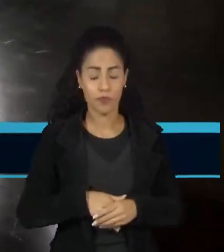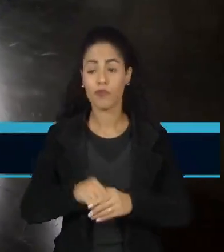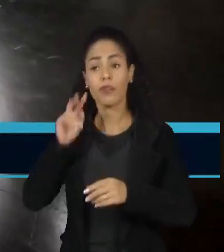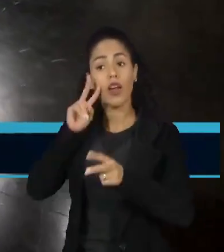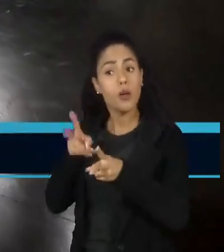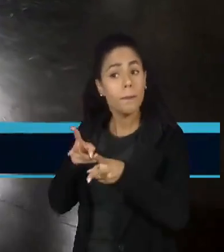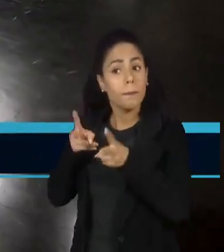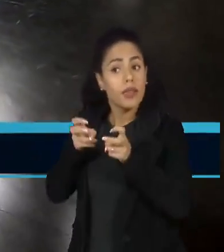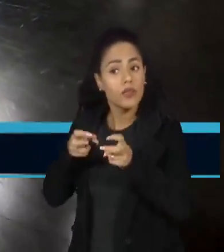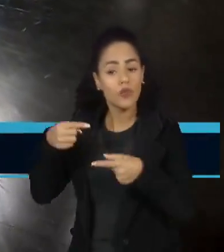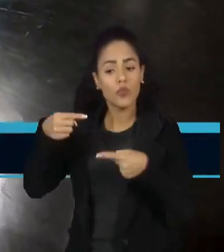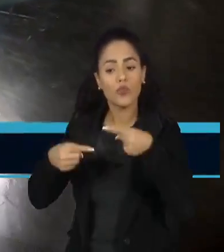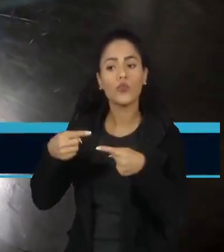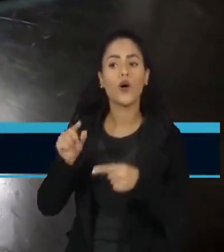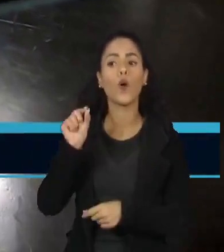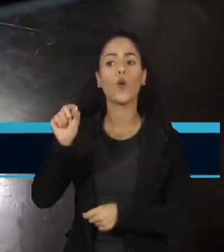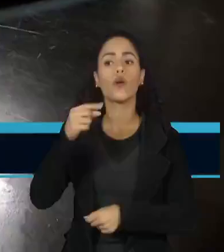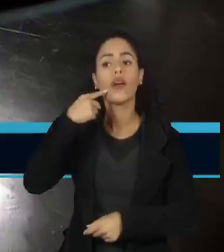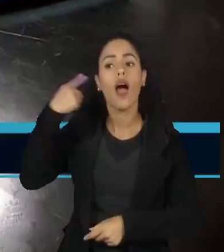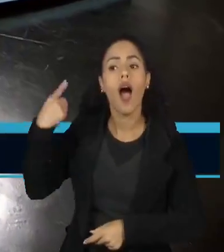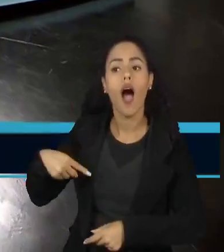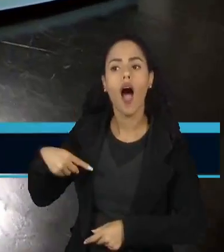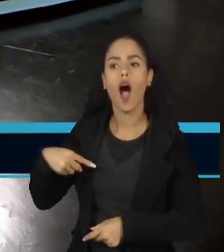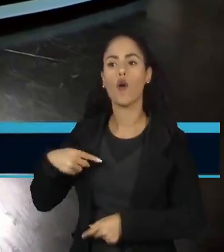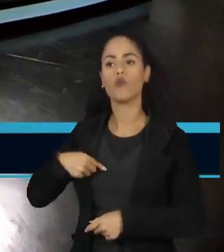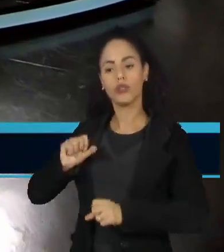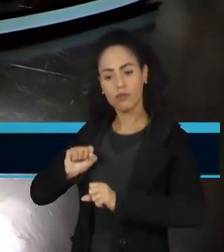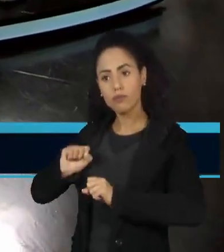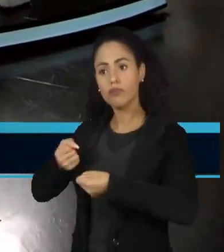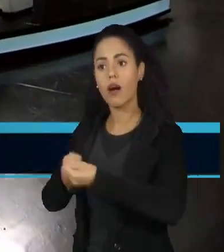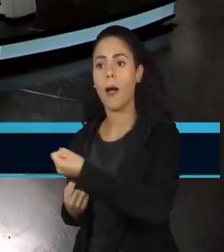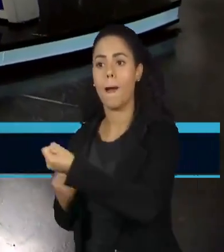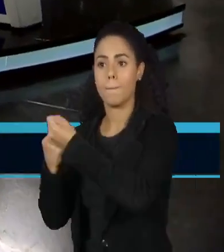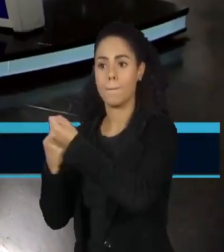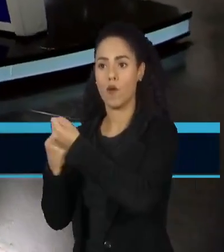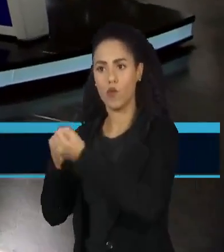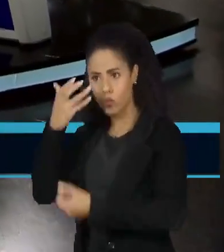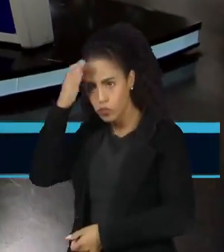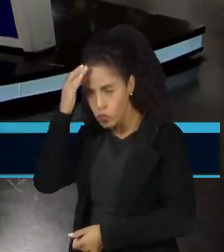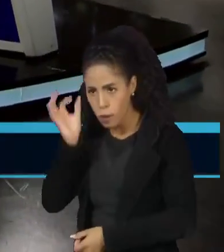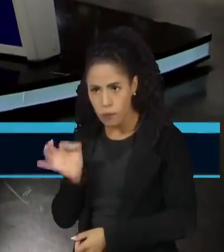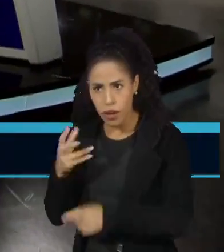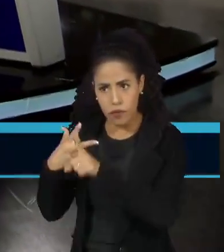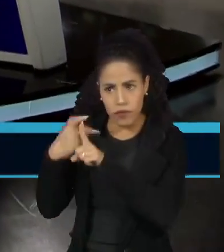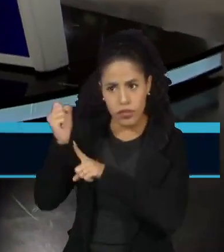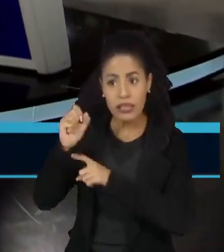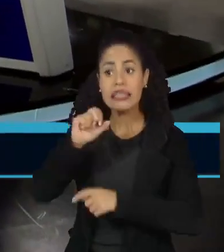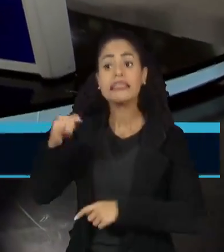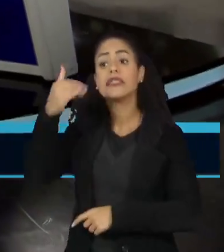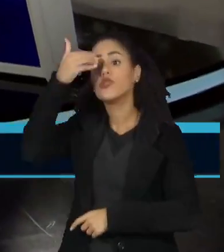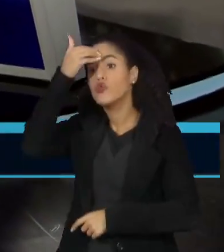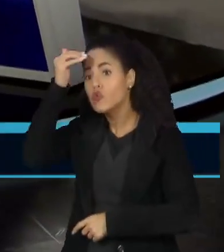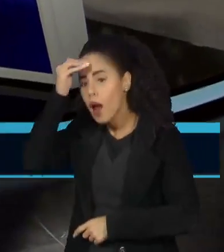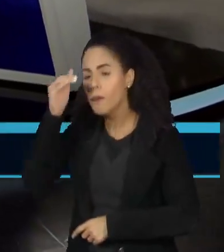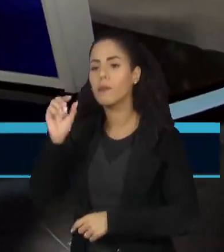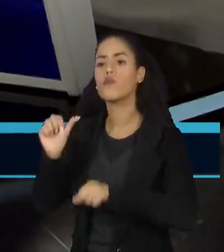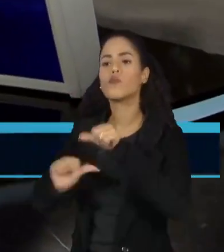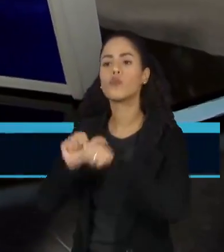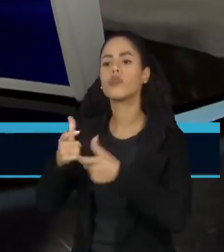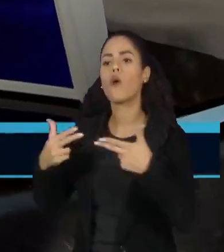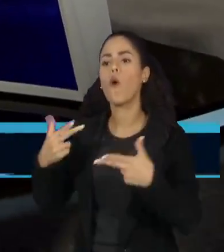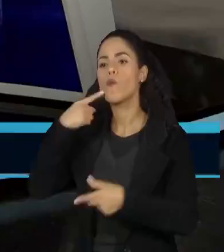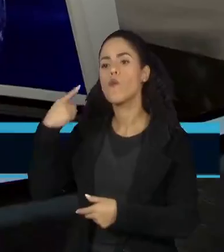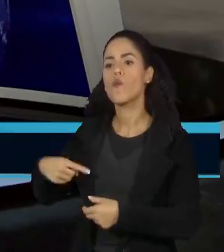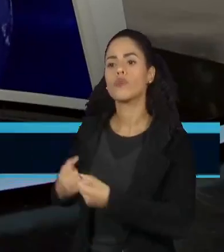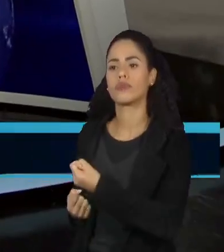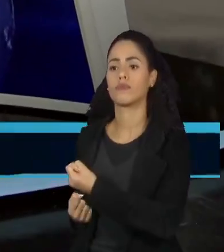viu que politicamente a Rússia, inclusive, manifestou apoio ao Trump e, portanto, uma eventual vitória do Trump muda a geopolítica mundial.